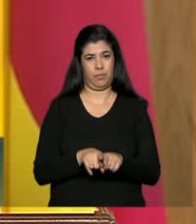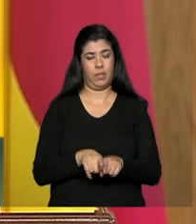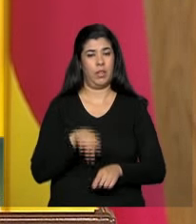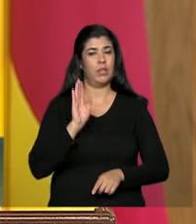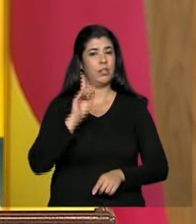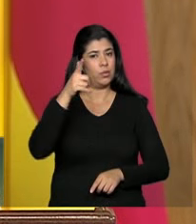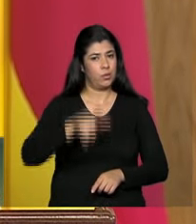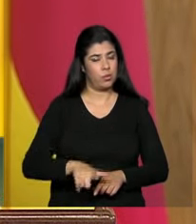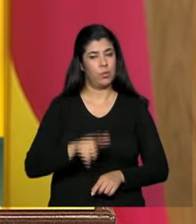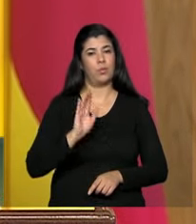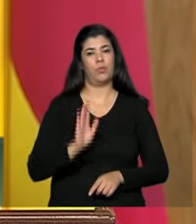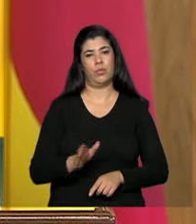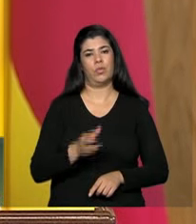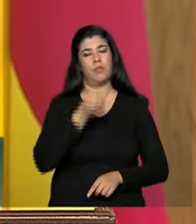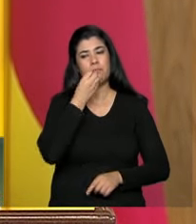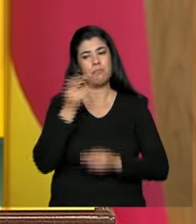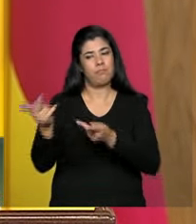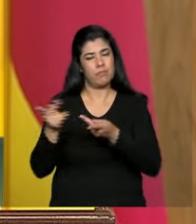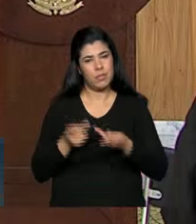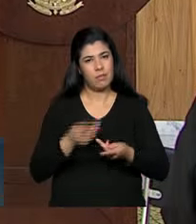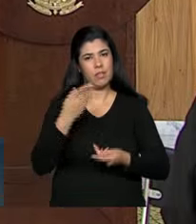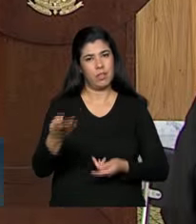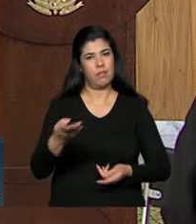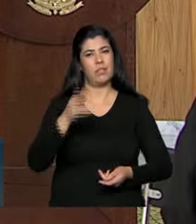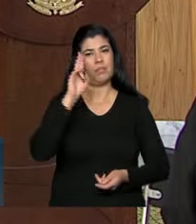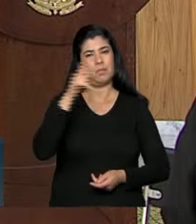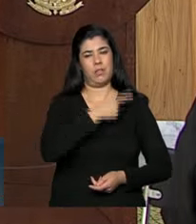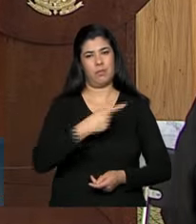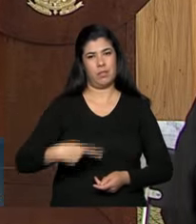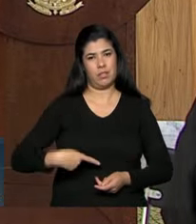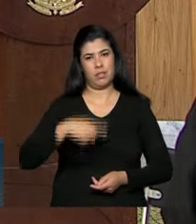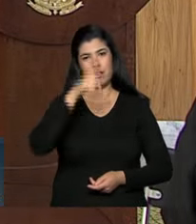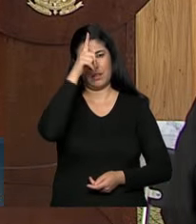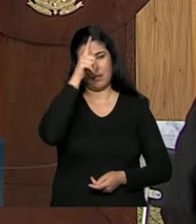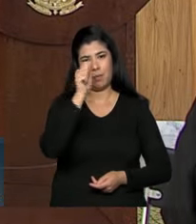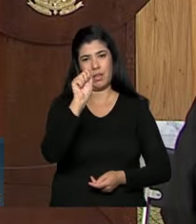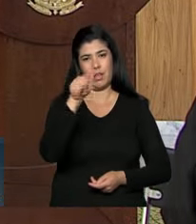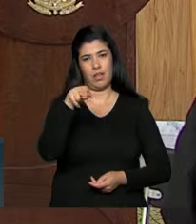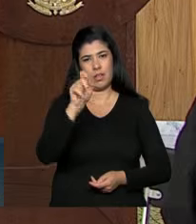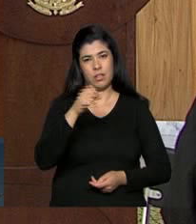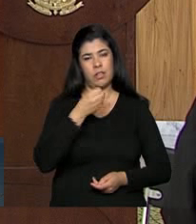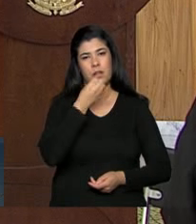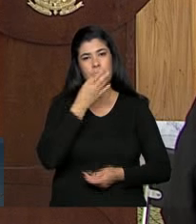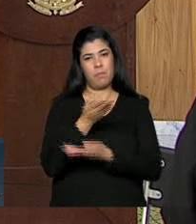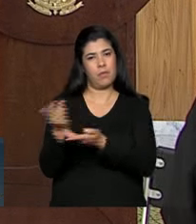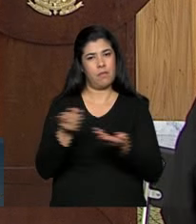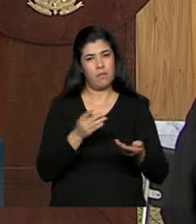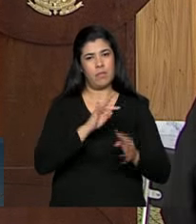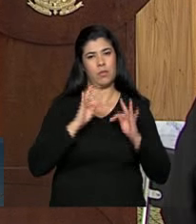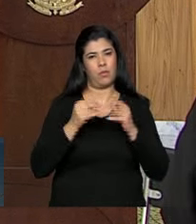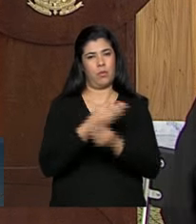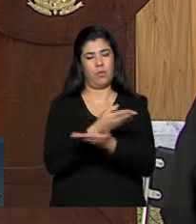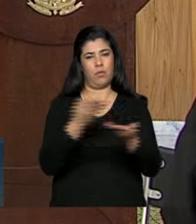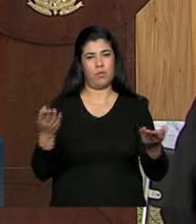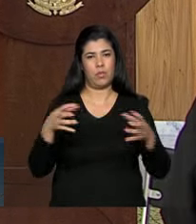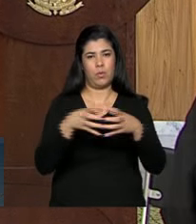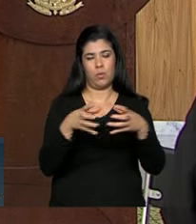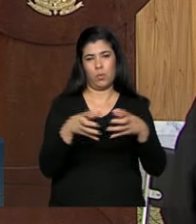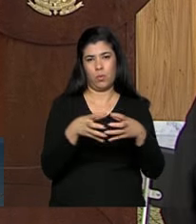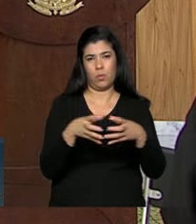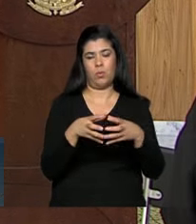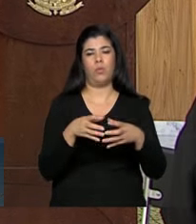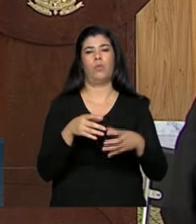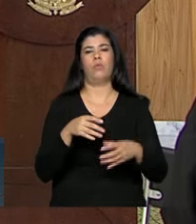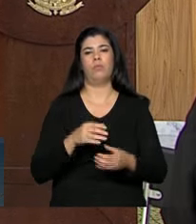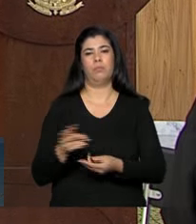vez mais, seja bem-vinda, chanceler Angela Merkel. Sejam bem-vindos todos os integrantes da